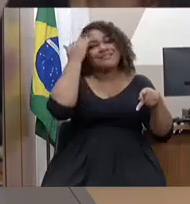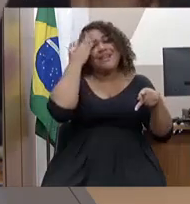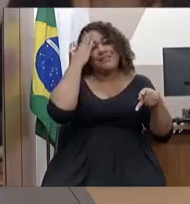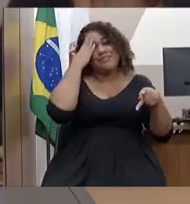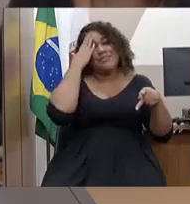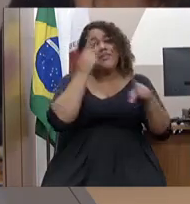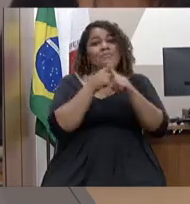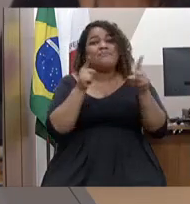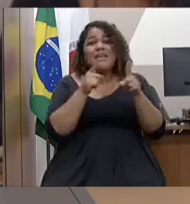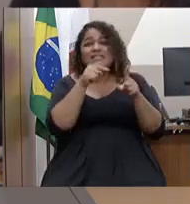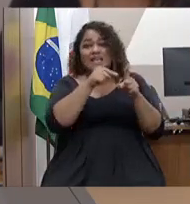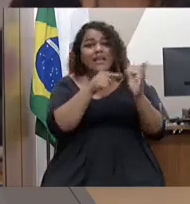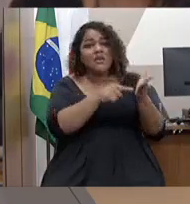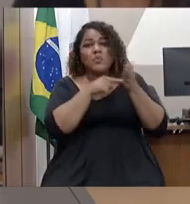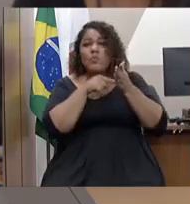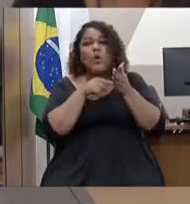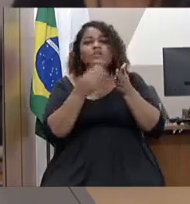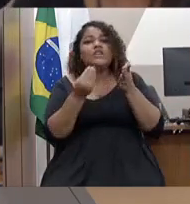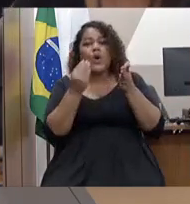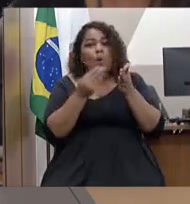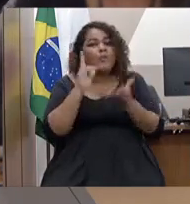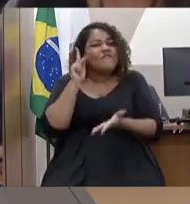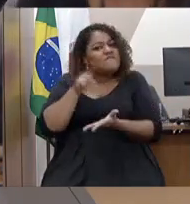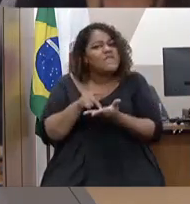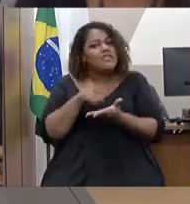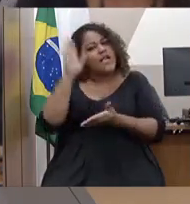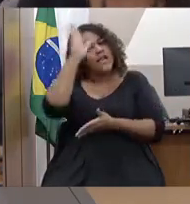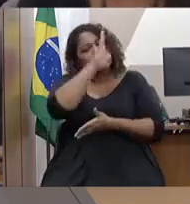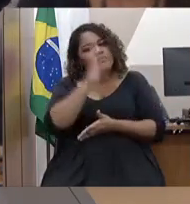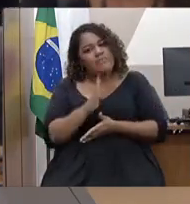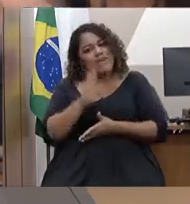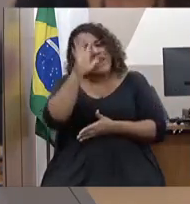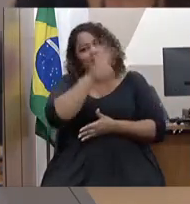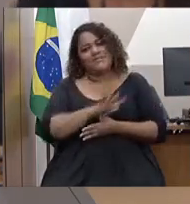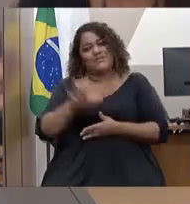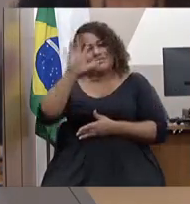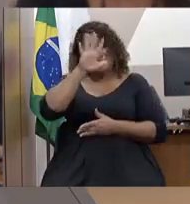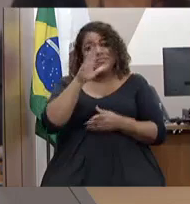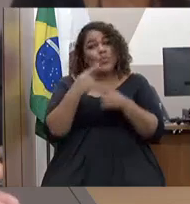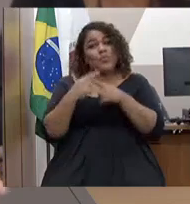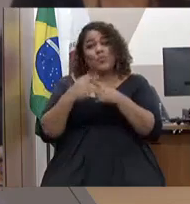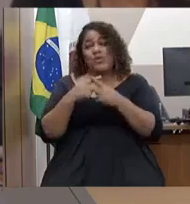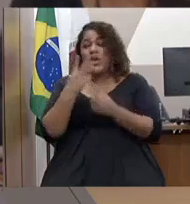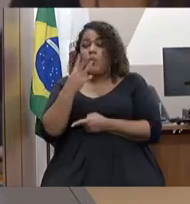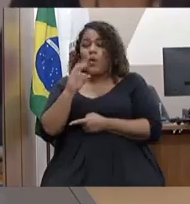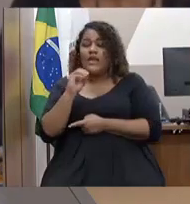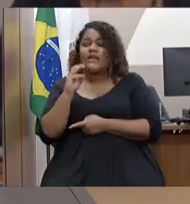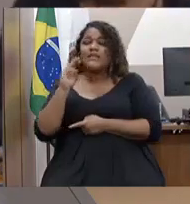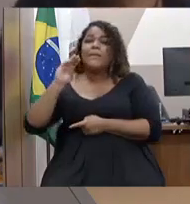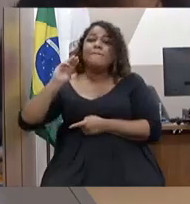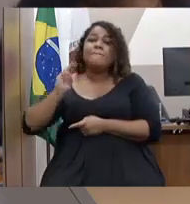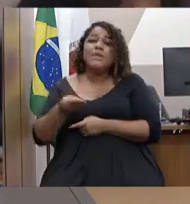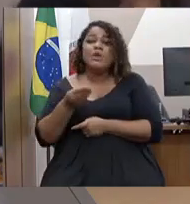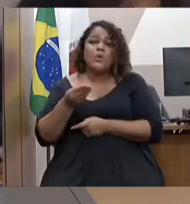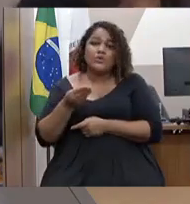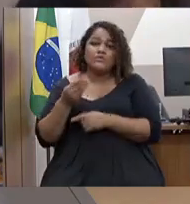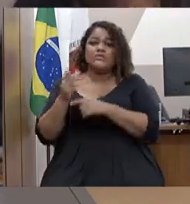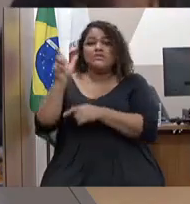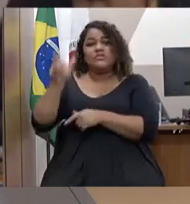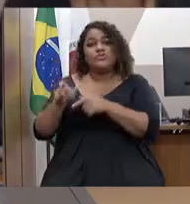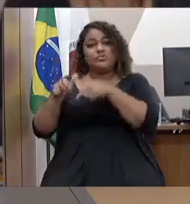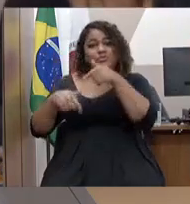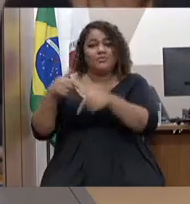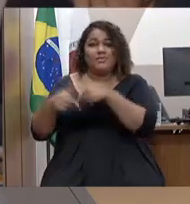brasileira né porque porque 40 milhões de trabalhadores brasileiros simplesmente não tem nenhum tipo de registro não tem nenhum tipo de